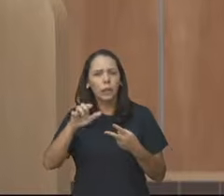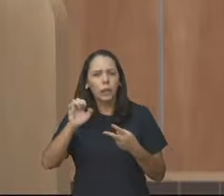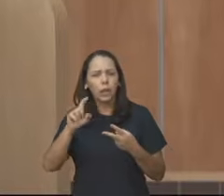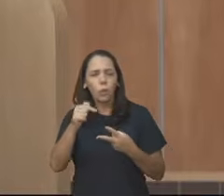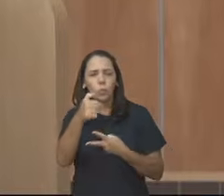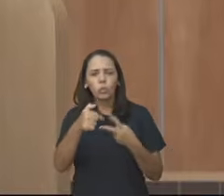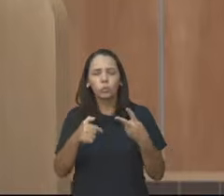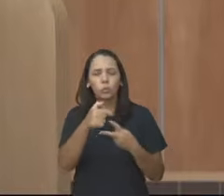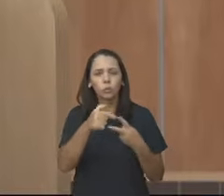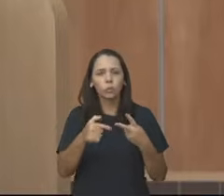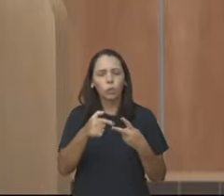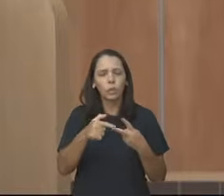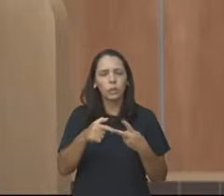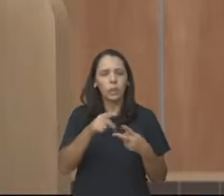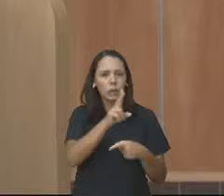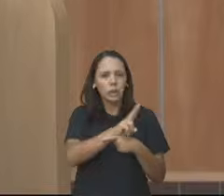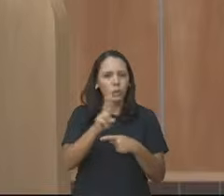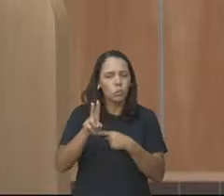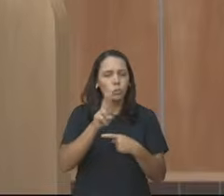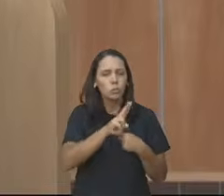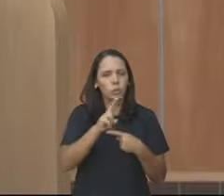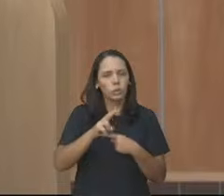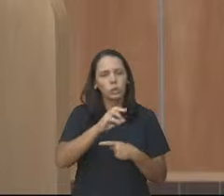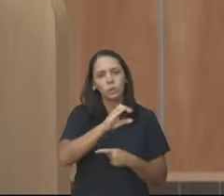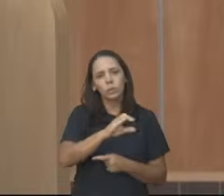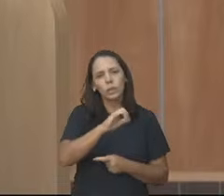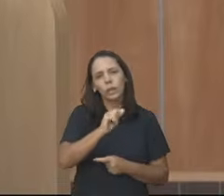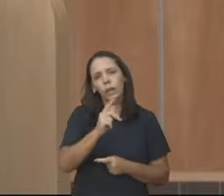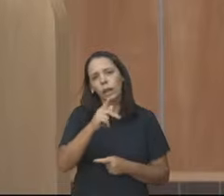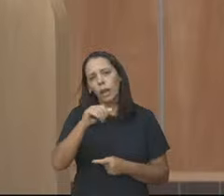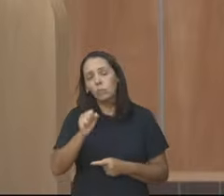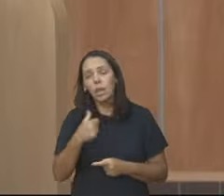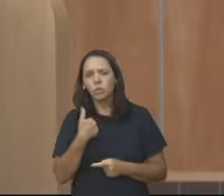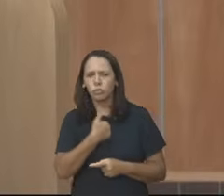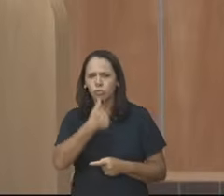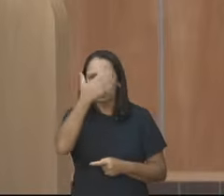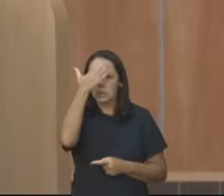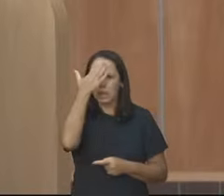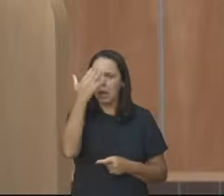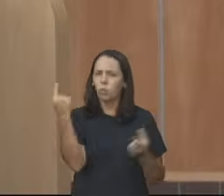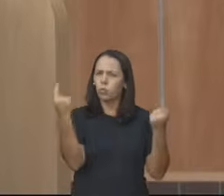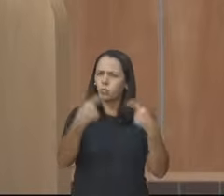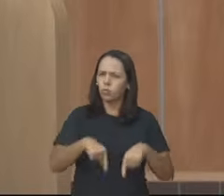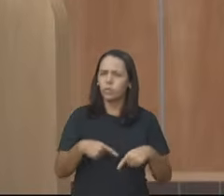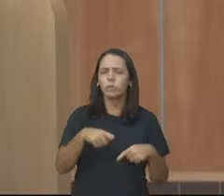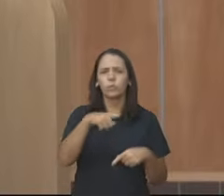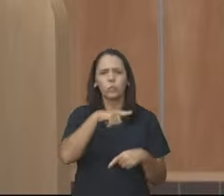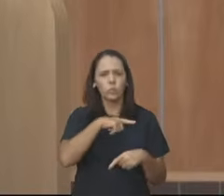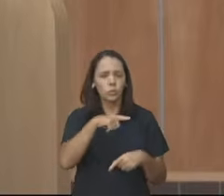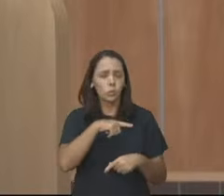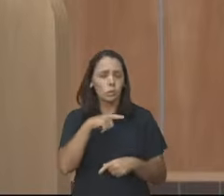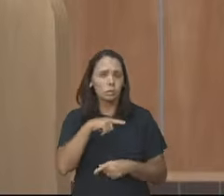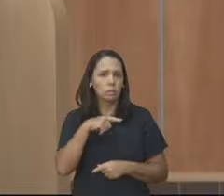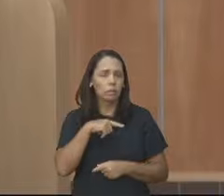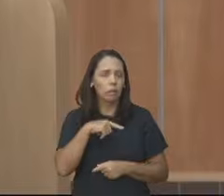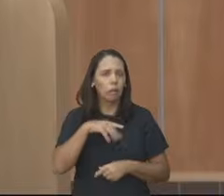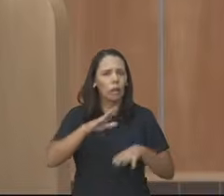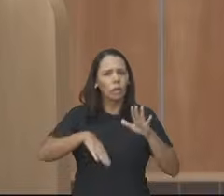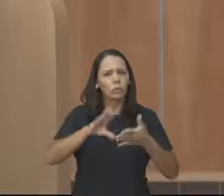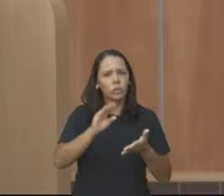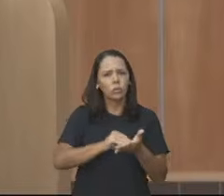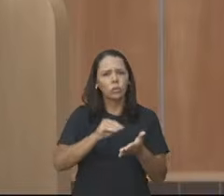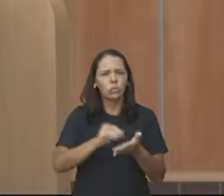2, CAPs Álcool e Drogas, e a gente sabe que lá tem muitos desafios prediais, desafios de, às vezes, falta